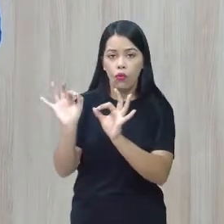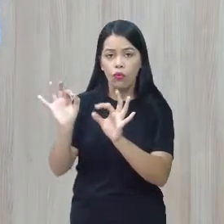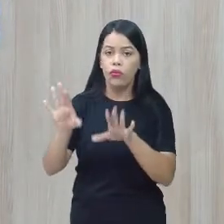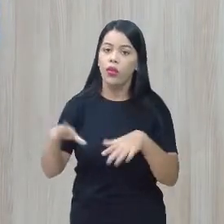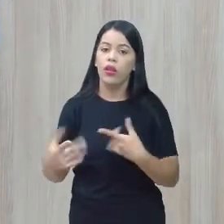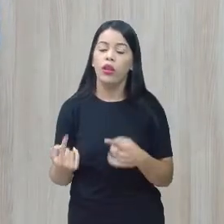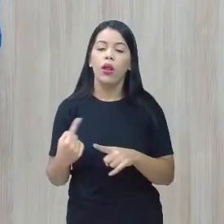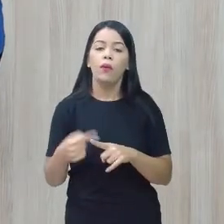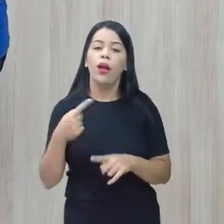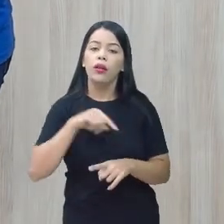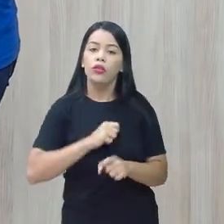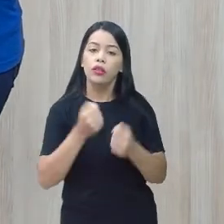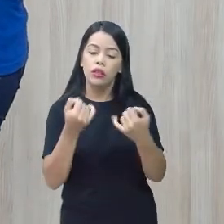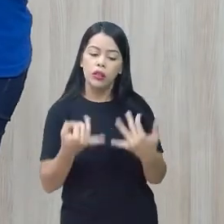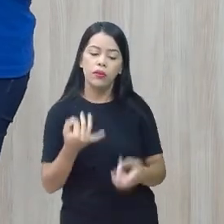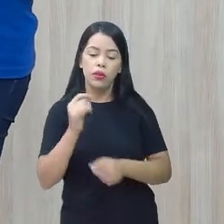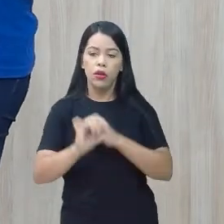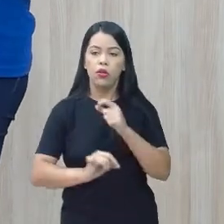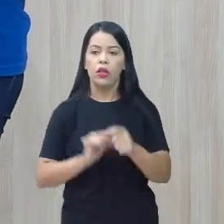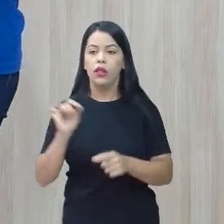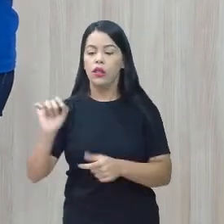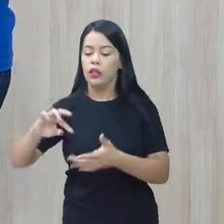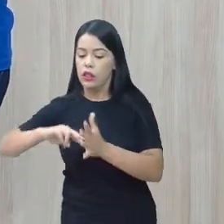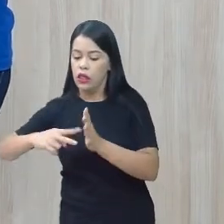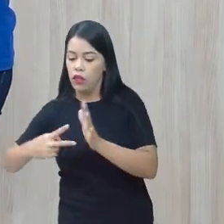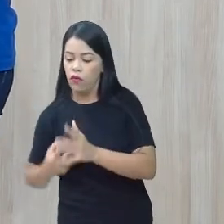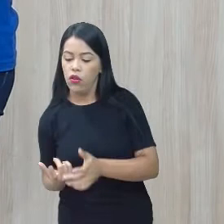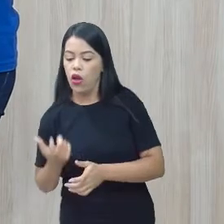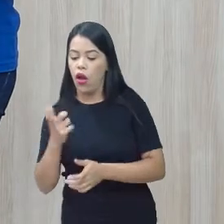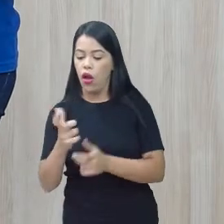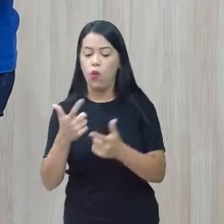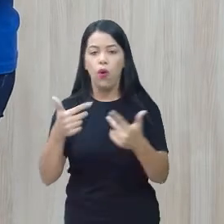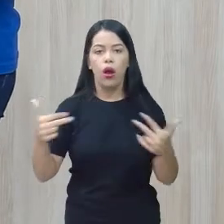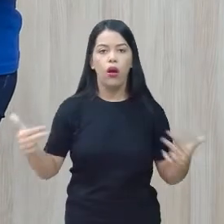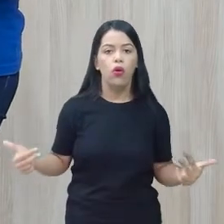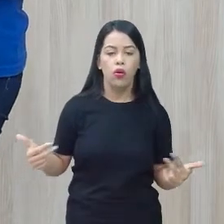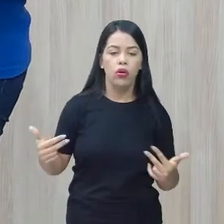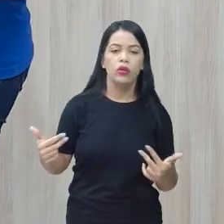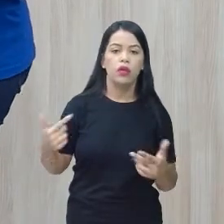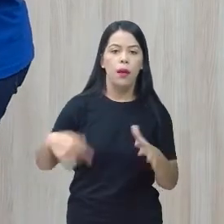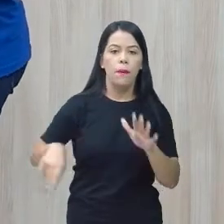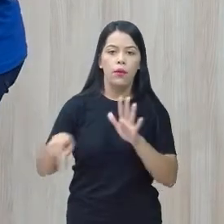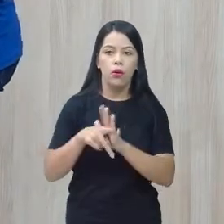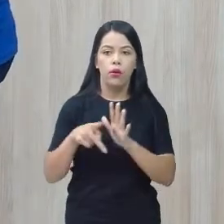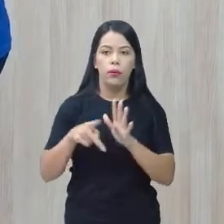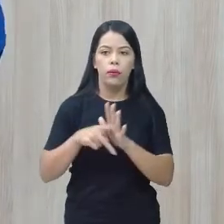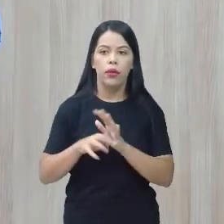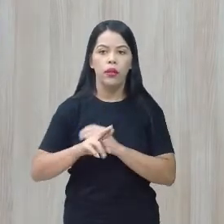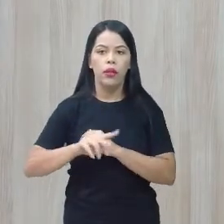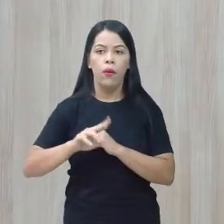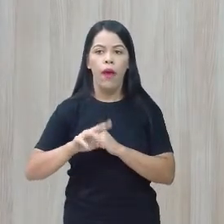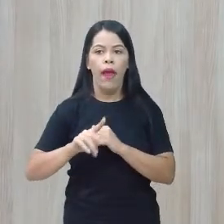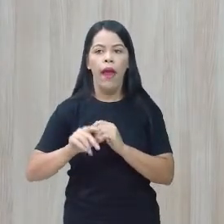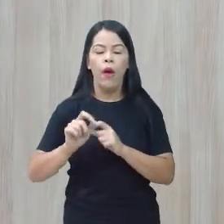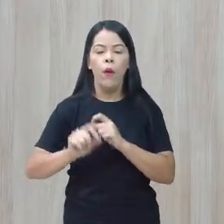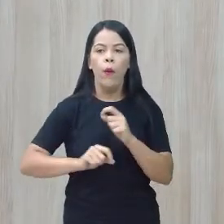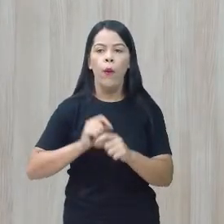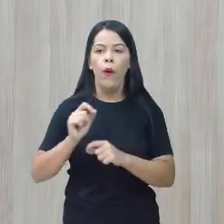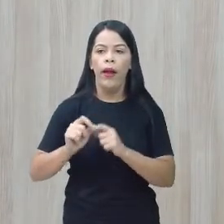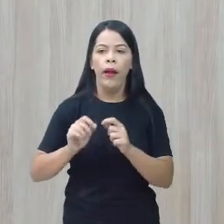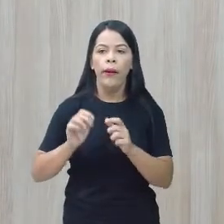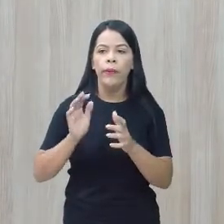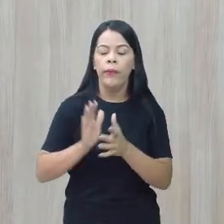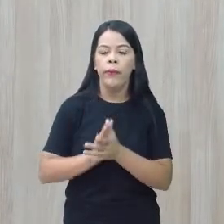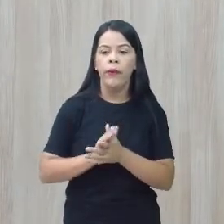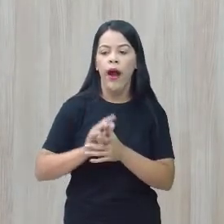gente explica que isso significa uma unidade astronômica, não é ainda a velocidade da luz. Isso significa, na